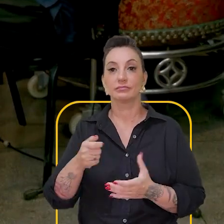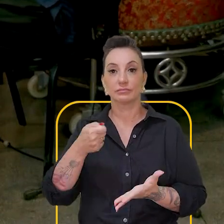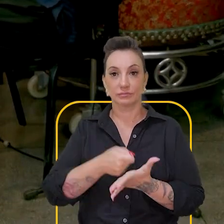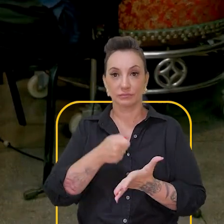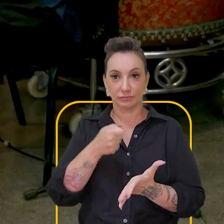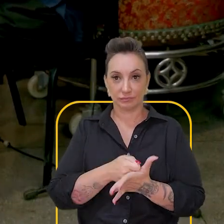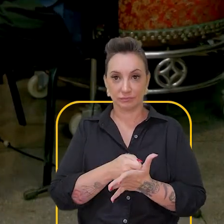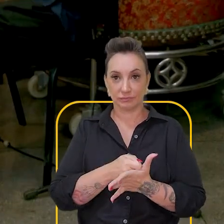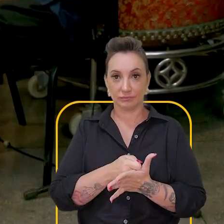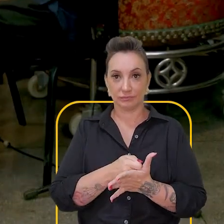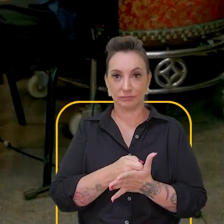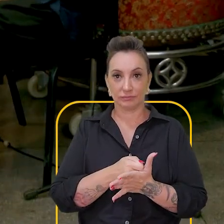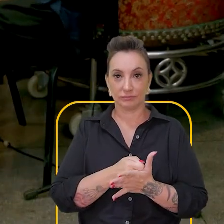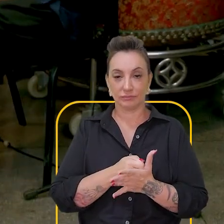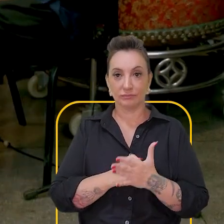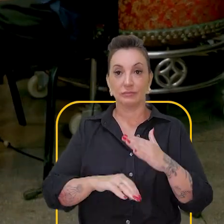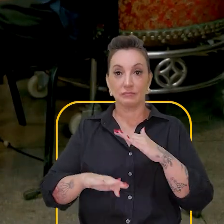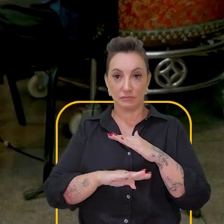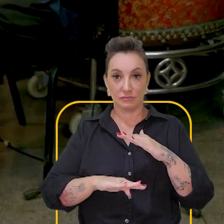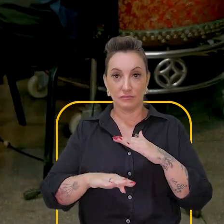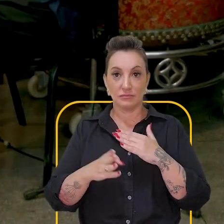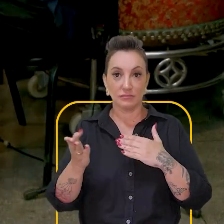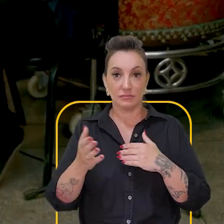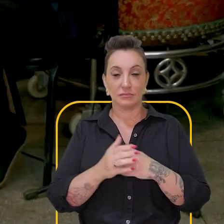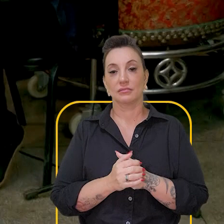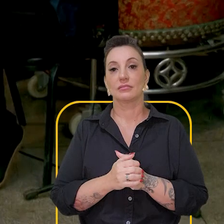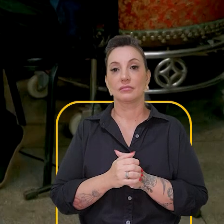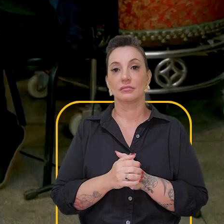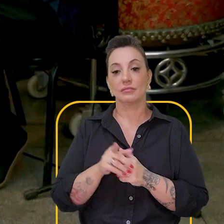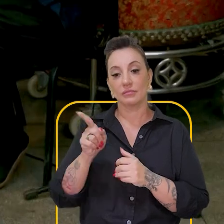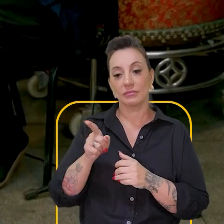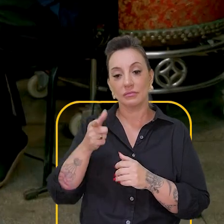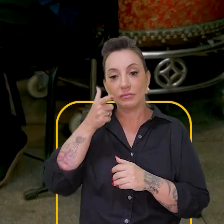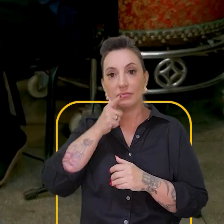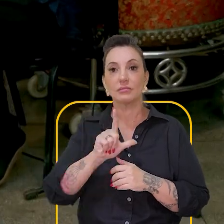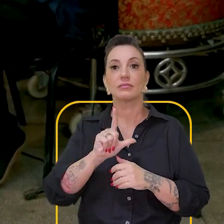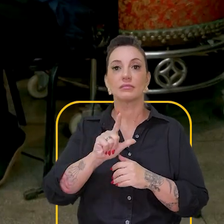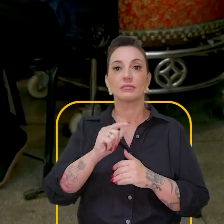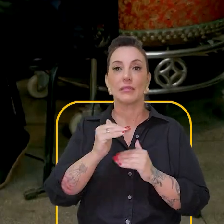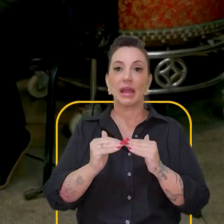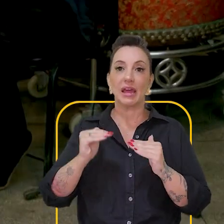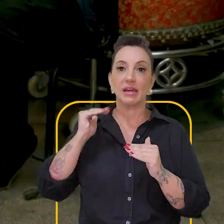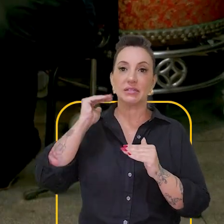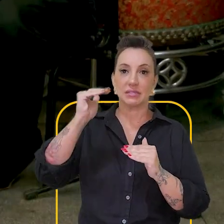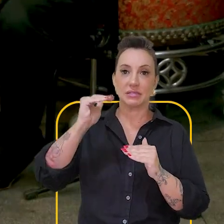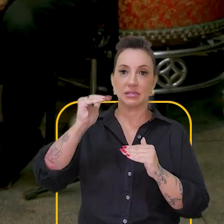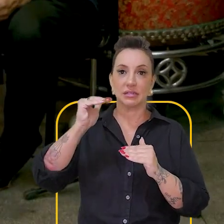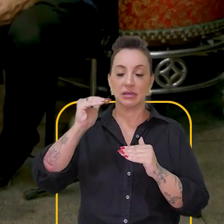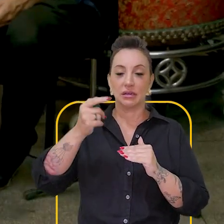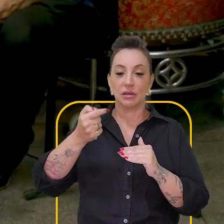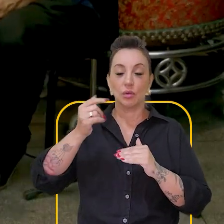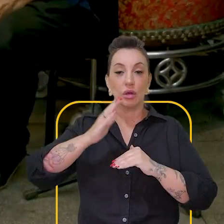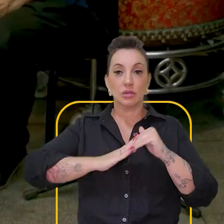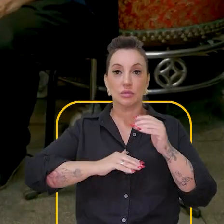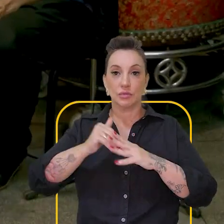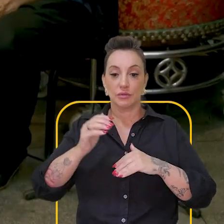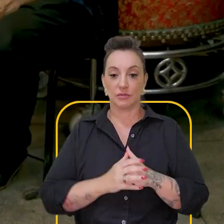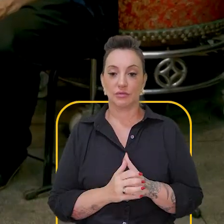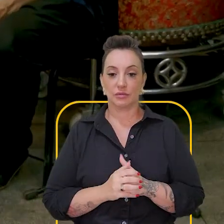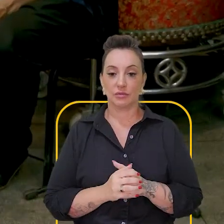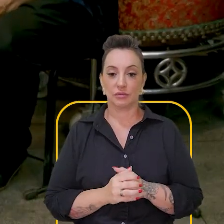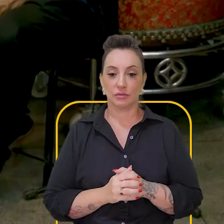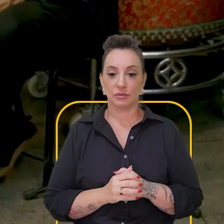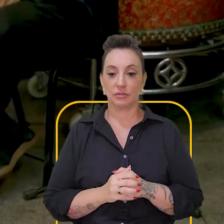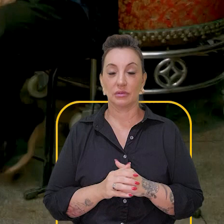índices quase de um profissional entendeu E e sem sem ter esse você ainda hoje quem compete ainda hoje